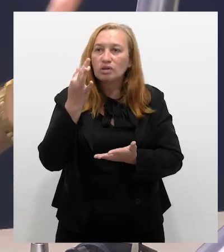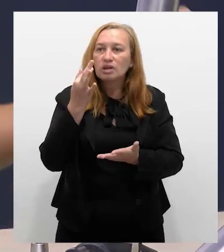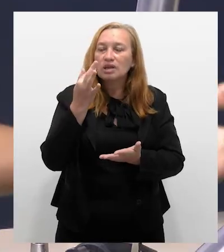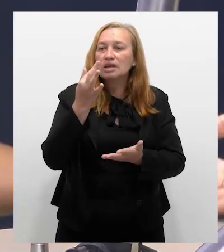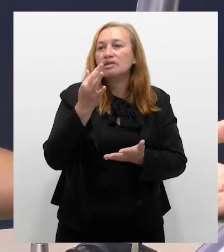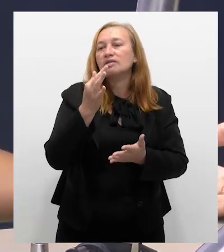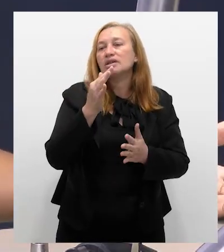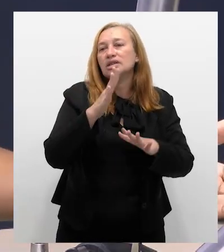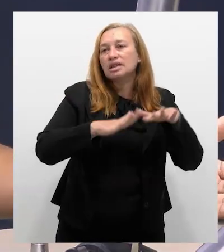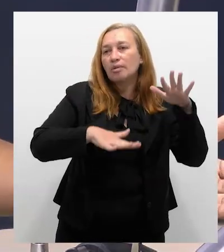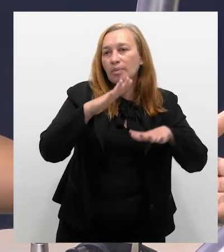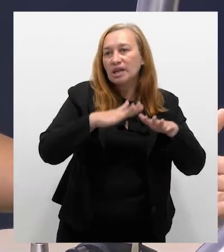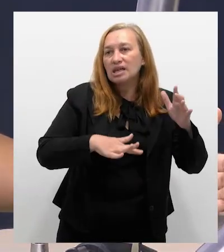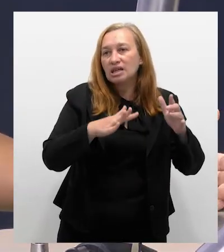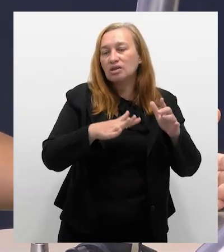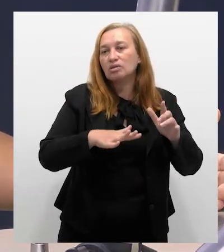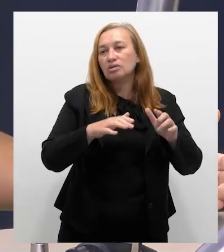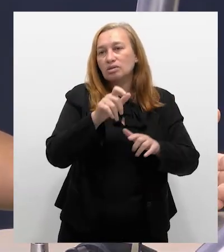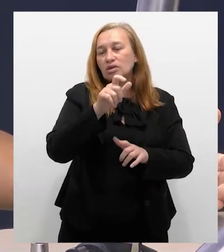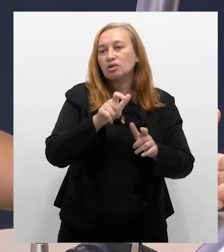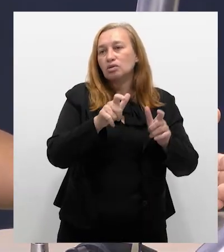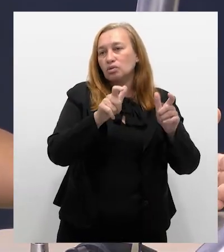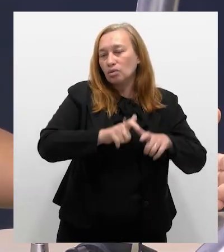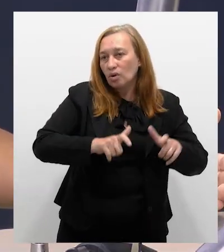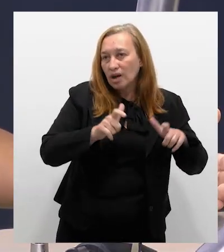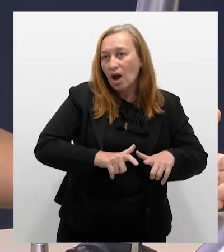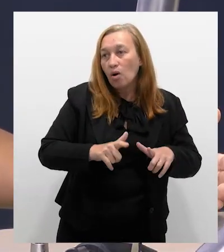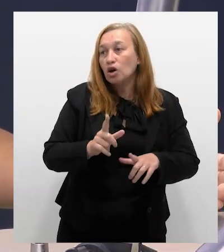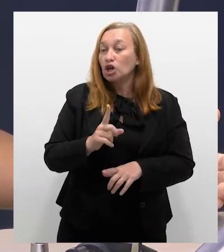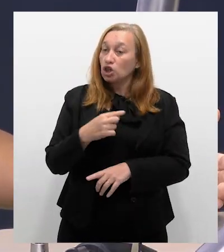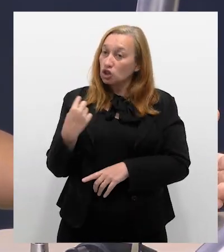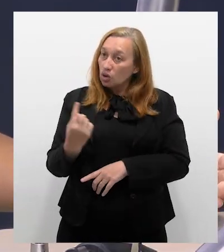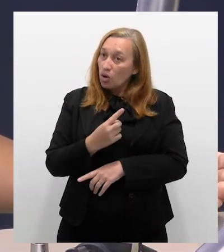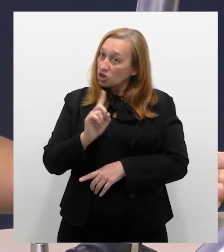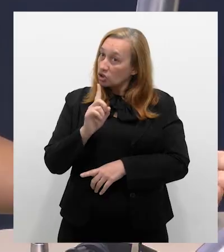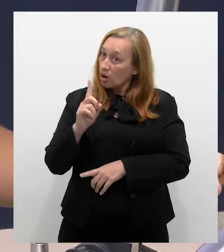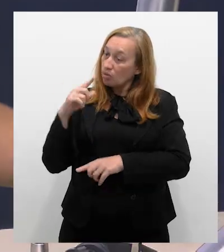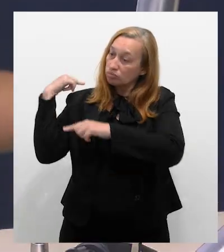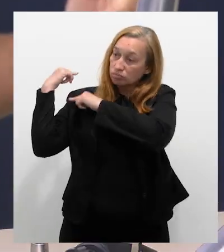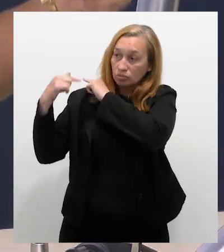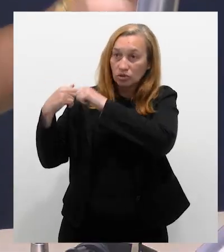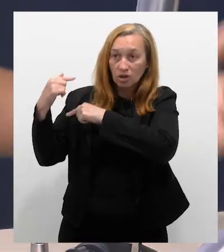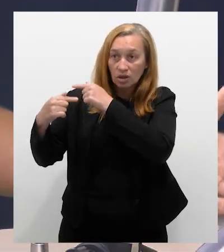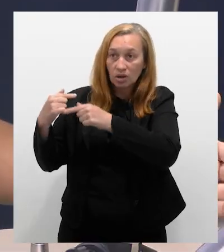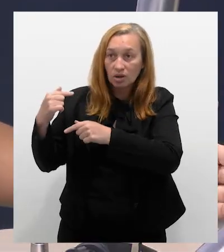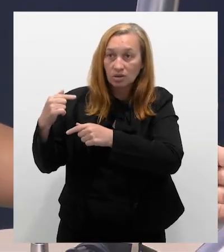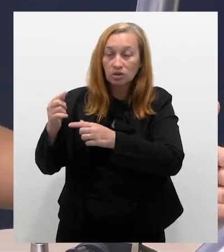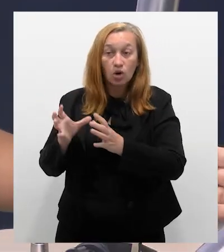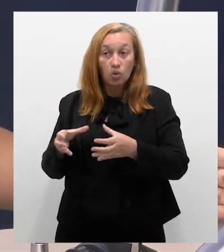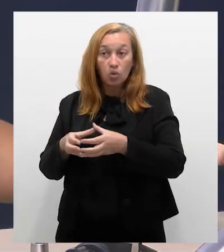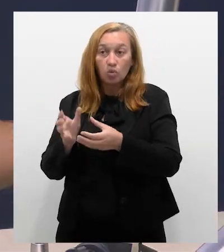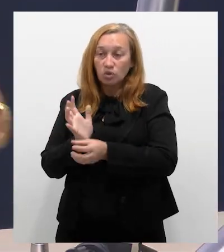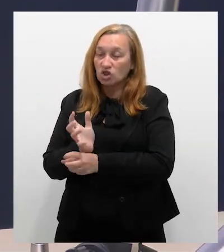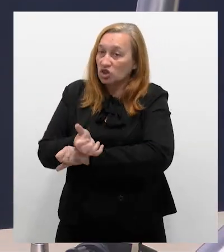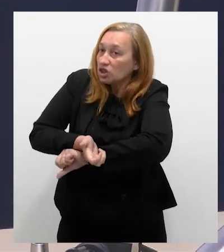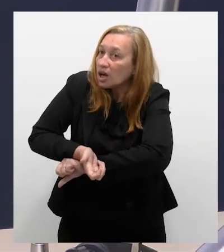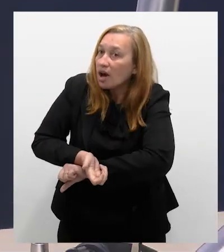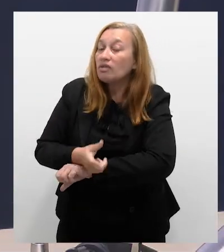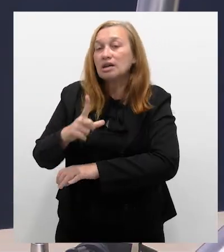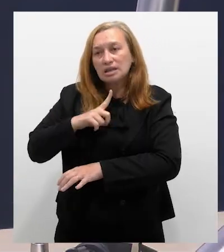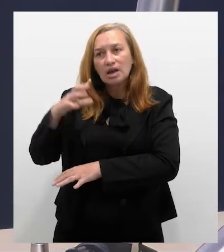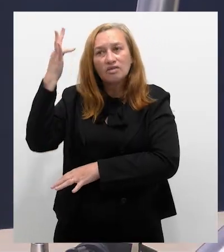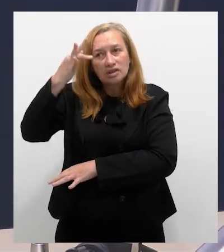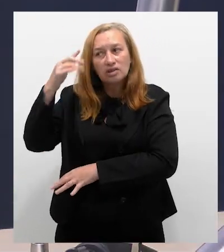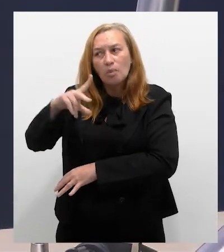a nossa ancestralidade, as pessoas que residem nos quilombos, os nossos antepassados, eles têm a